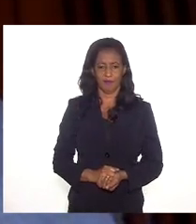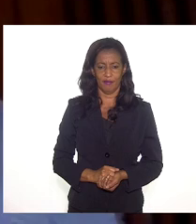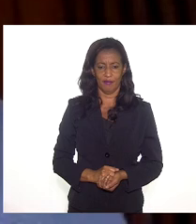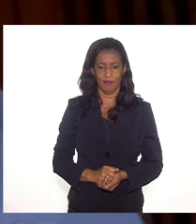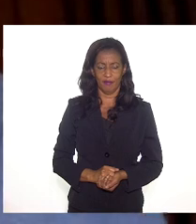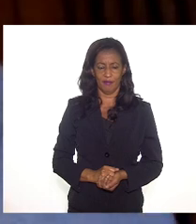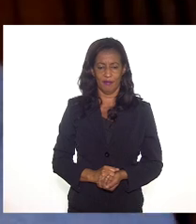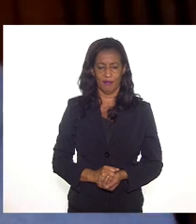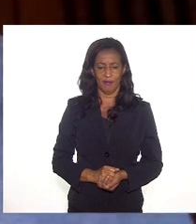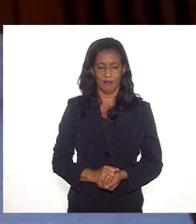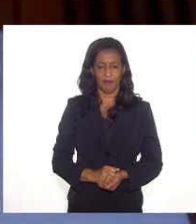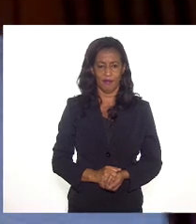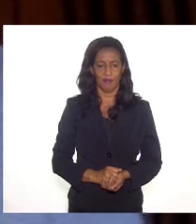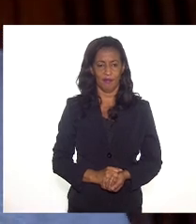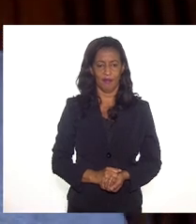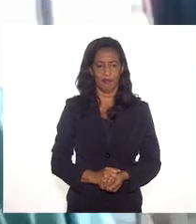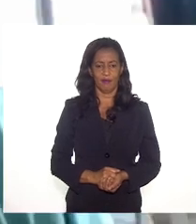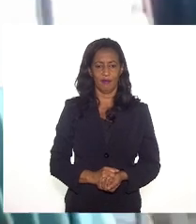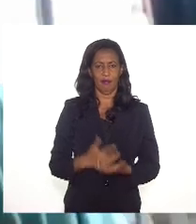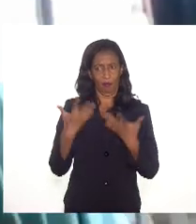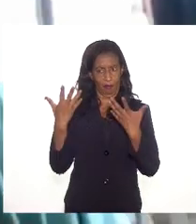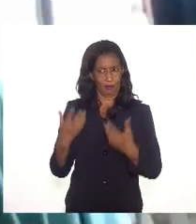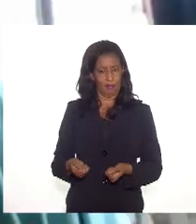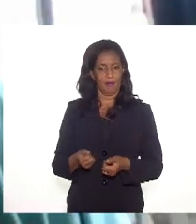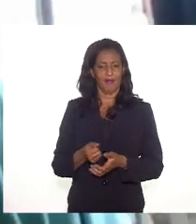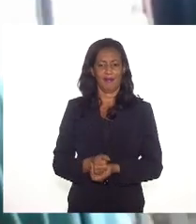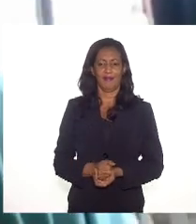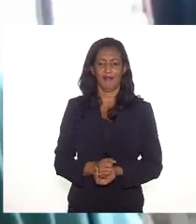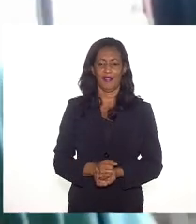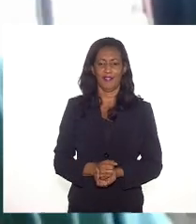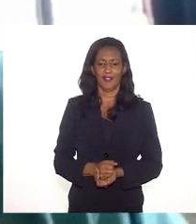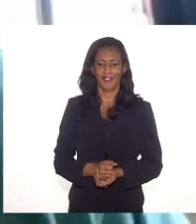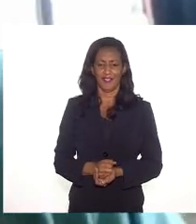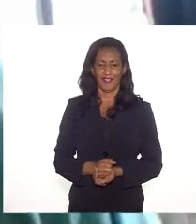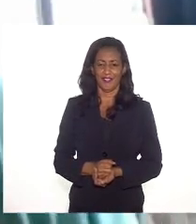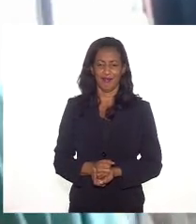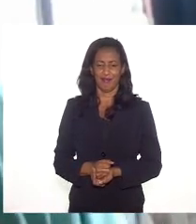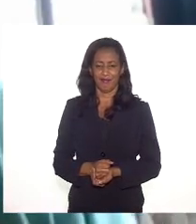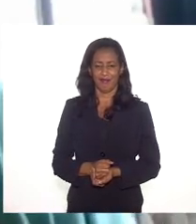Pedido de vistas. Concedido. Obrigado.